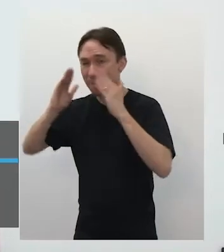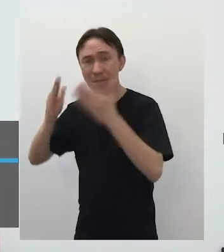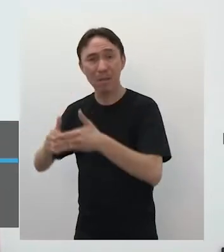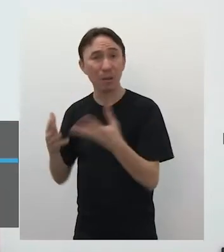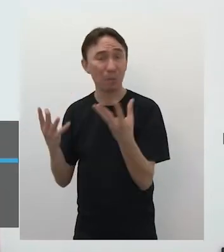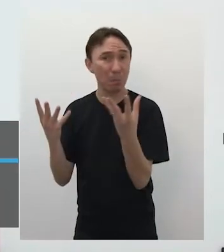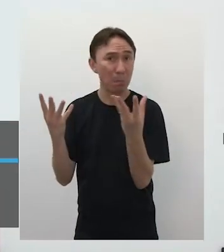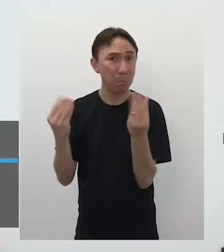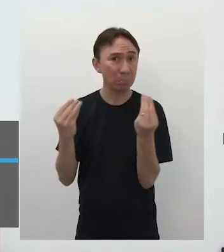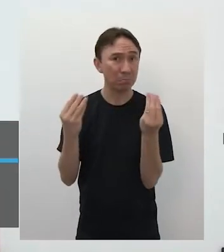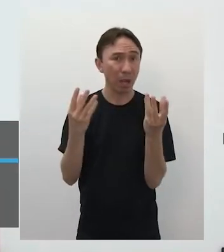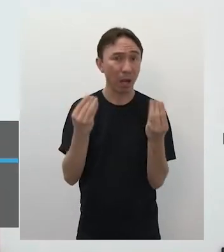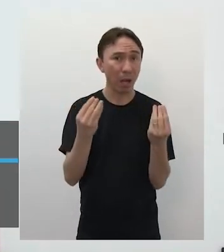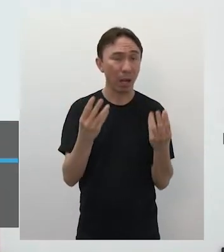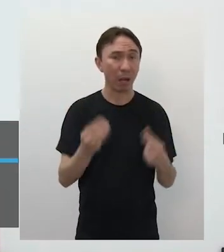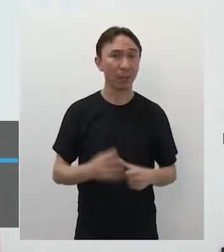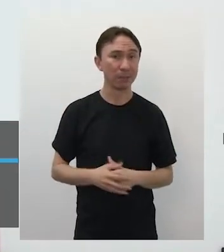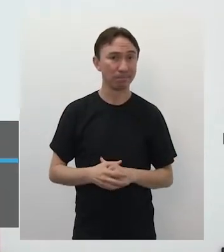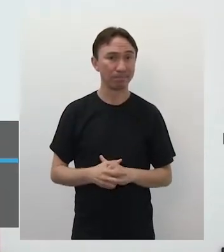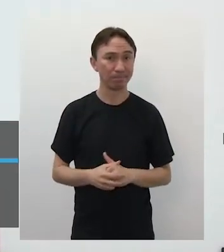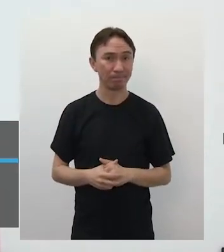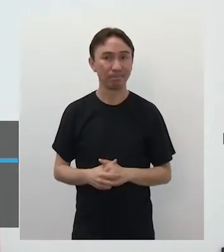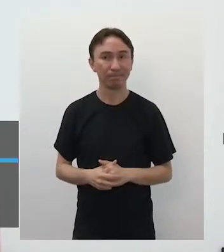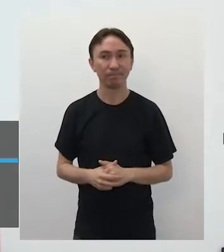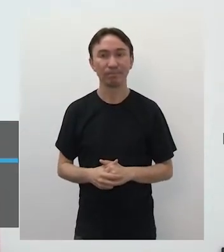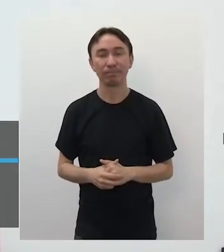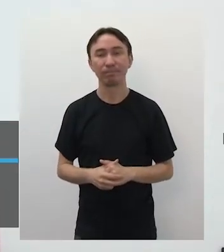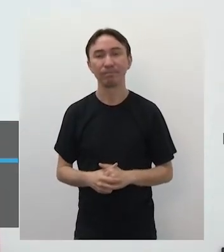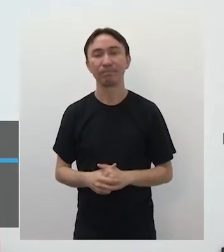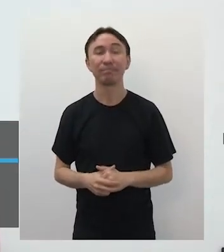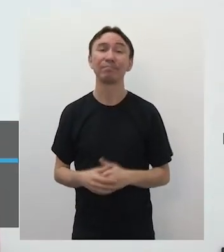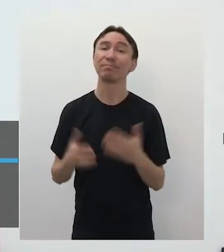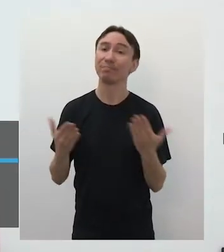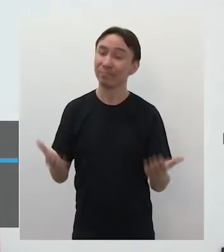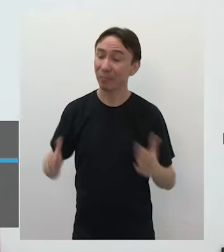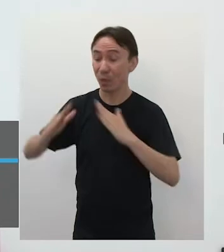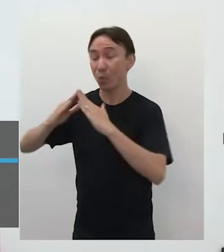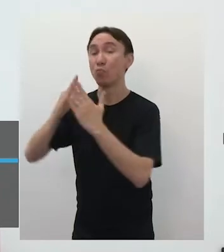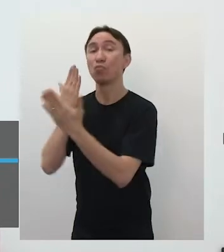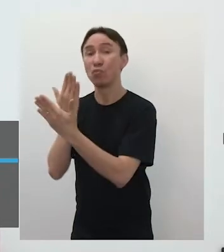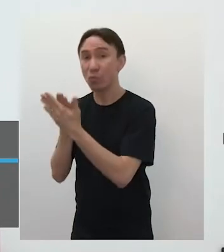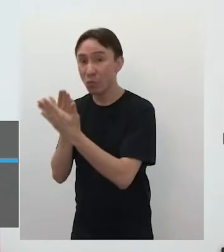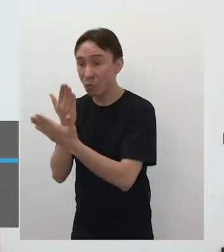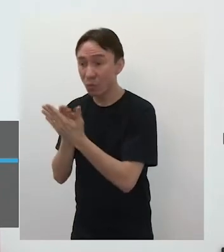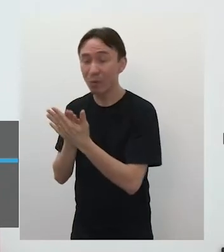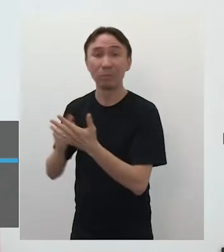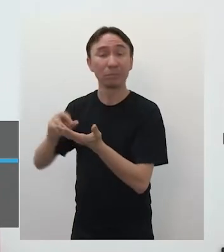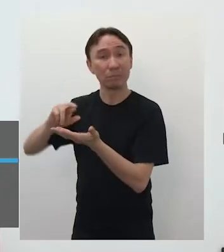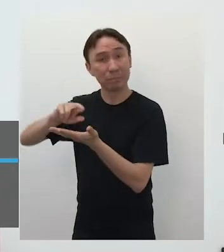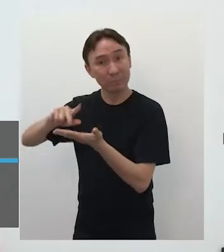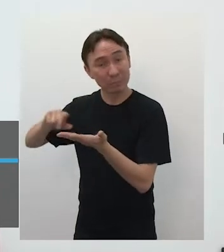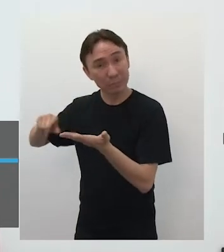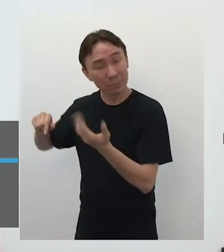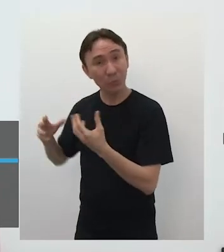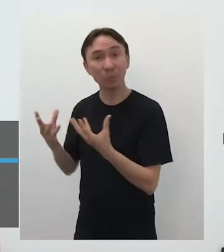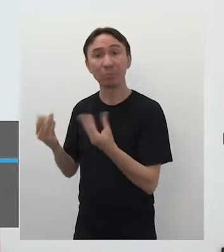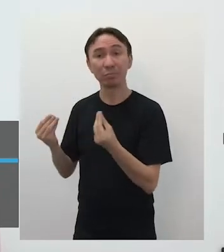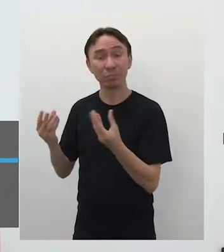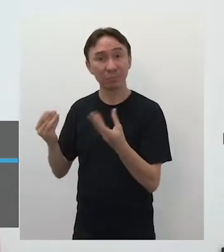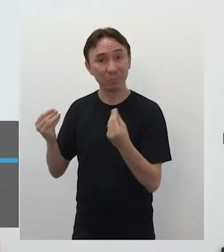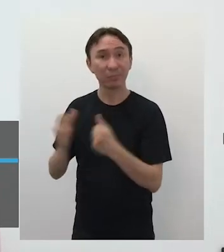questões. Fico atenta a todos os direcionamentos da subsecretaria. Quando